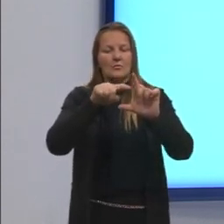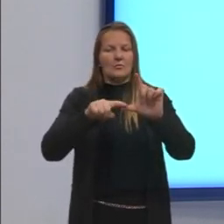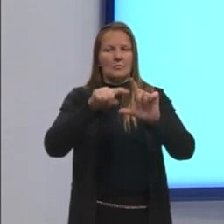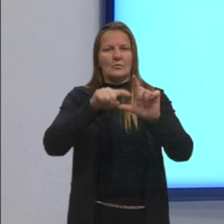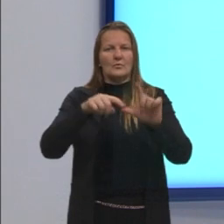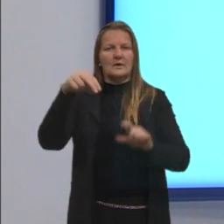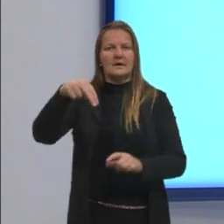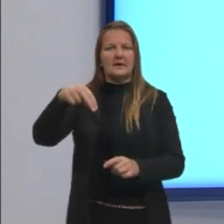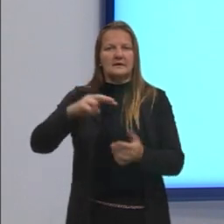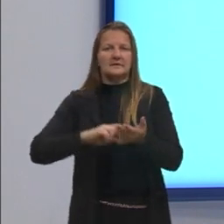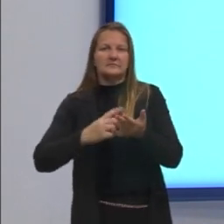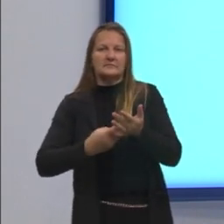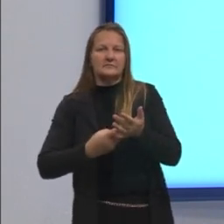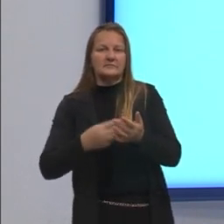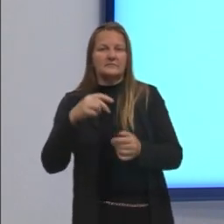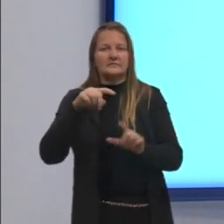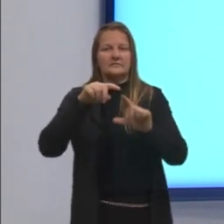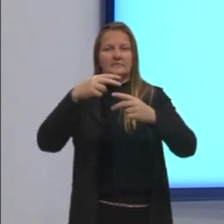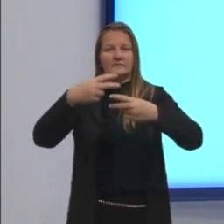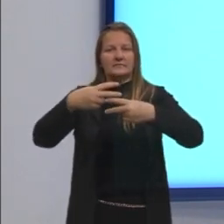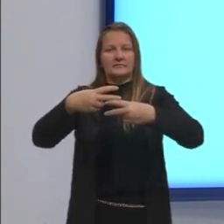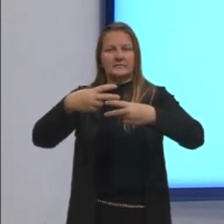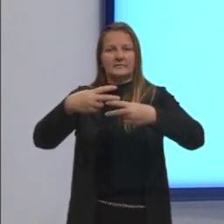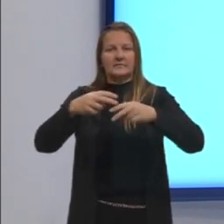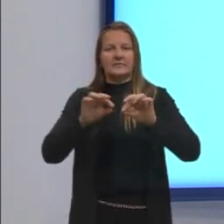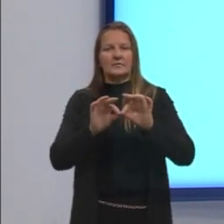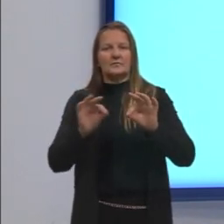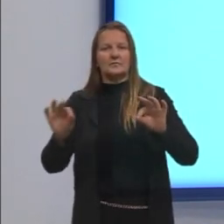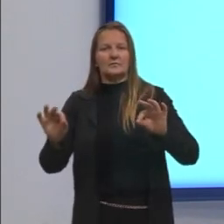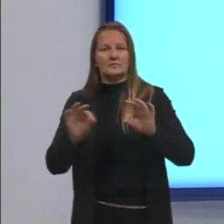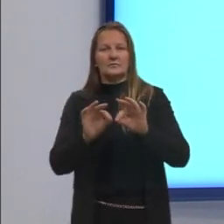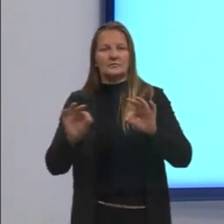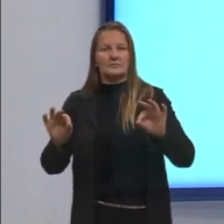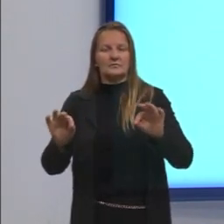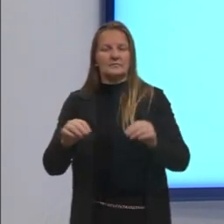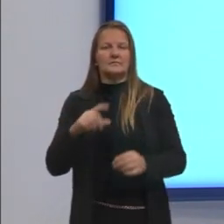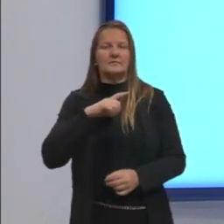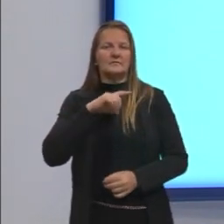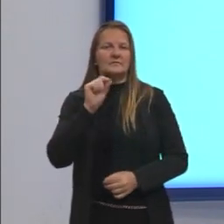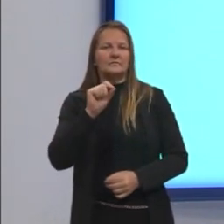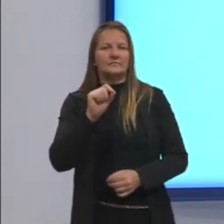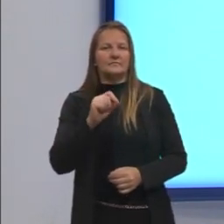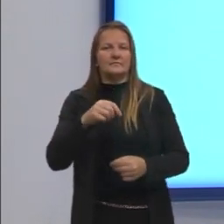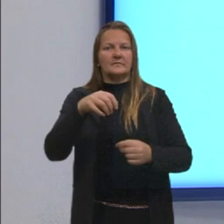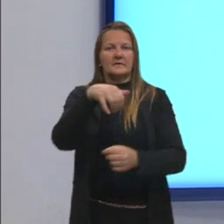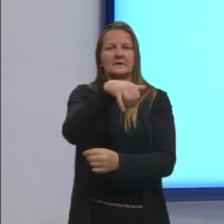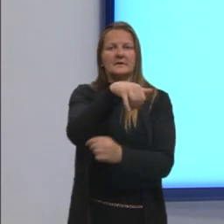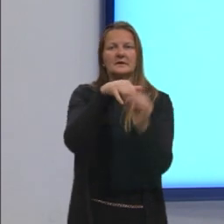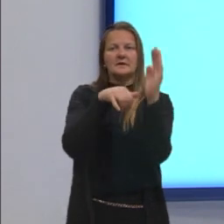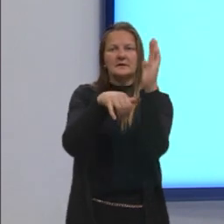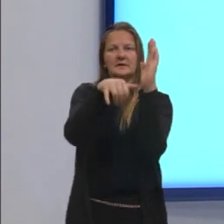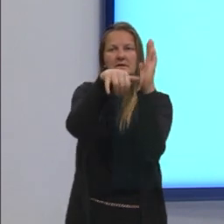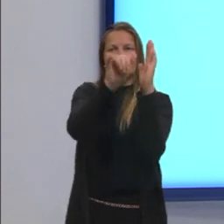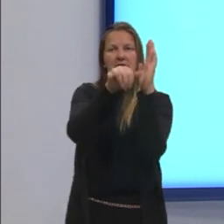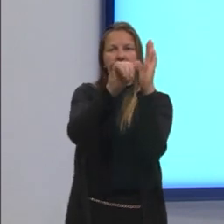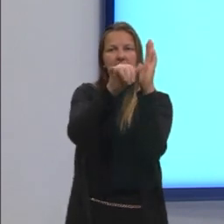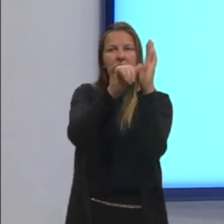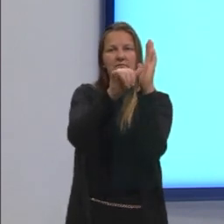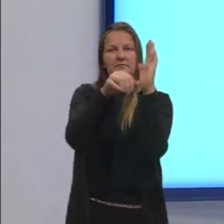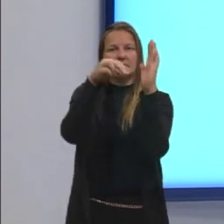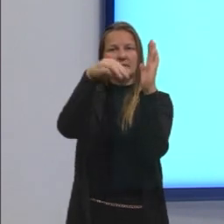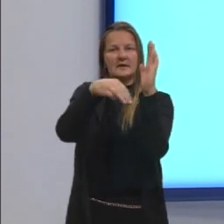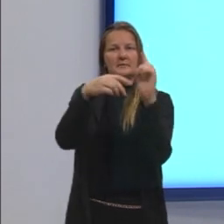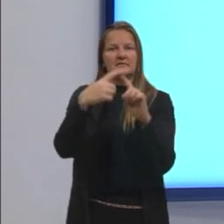o n é o coeficiente linear então nós temos que y é igual a m